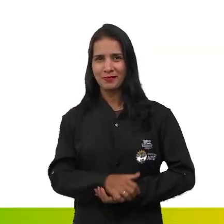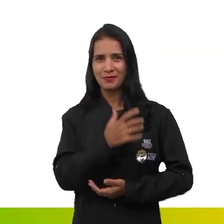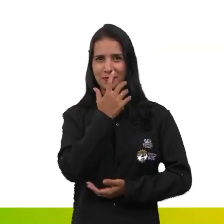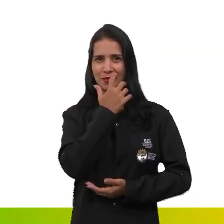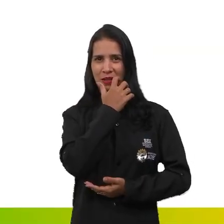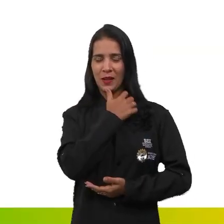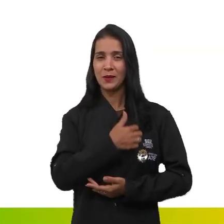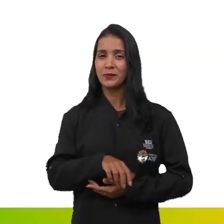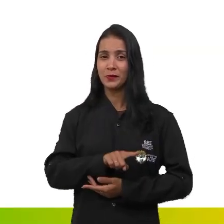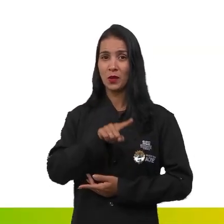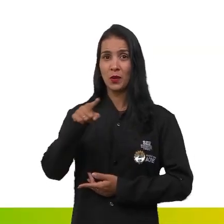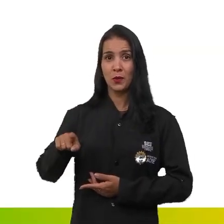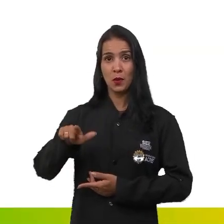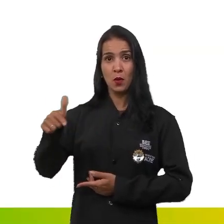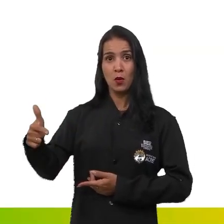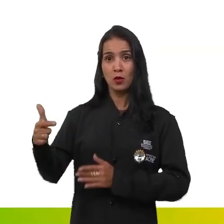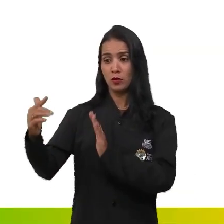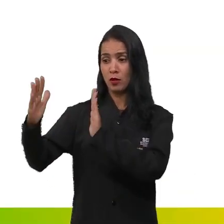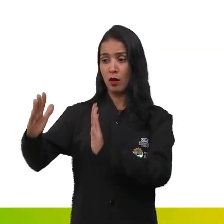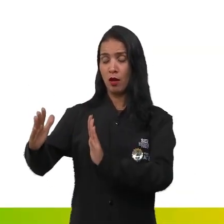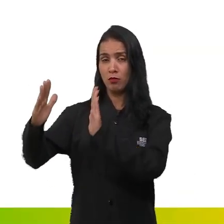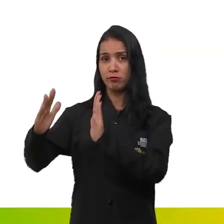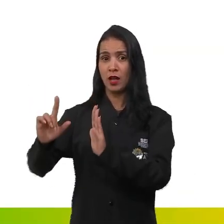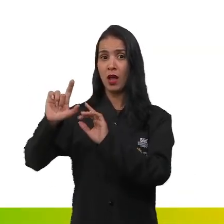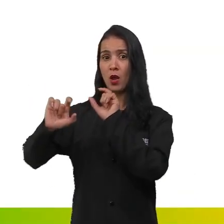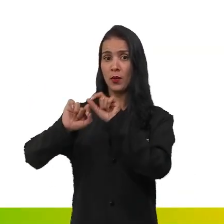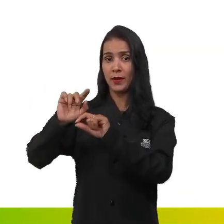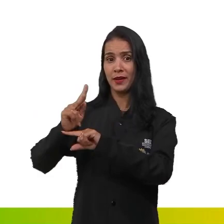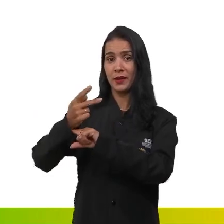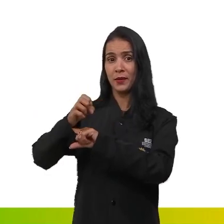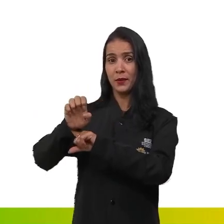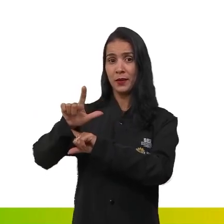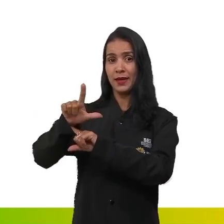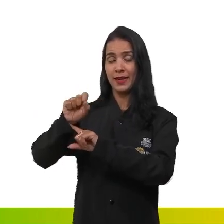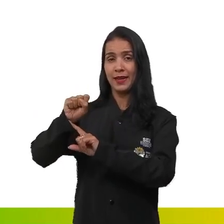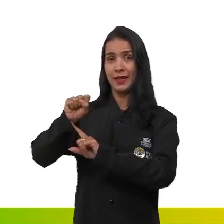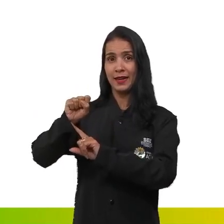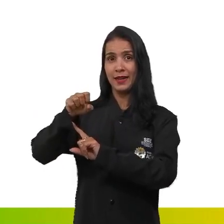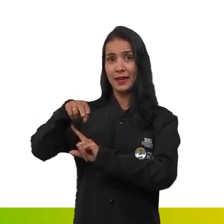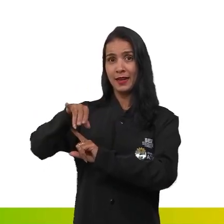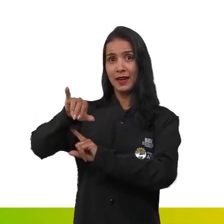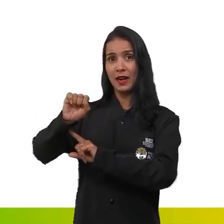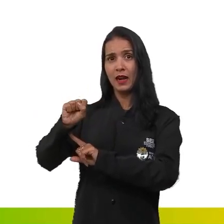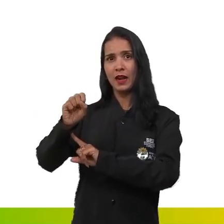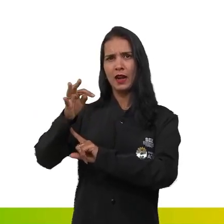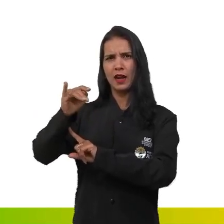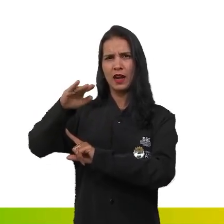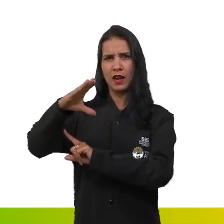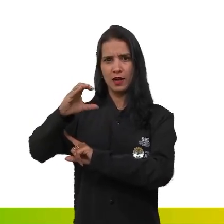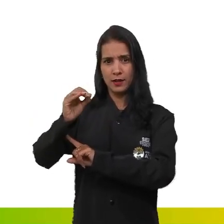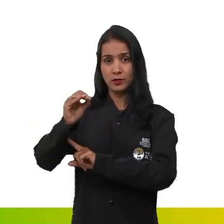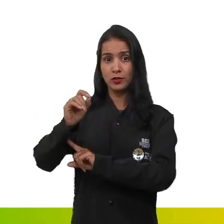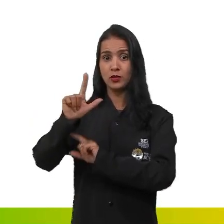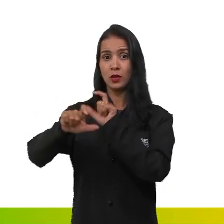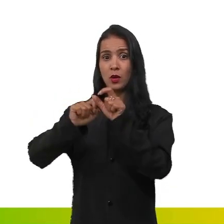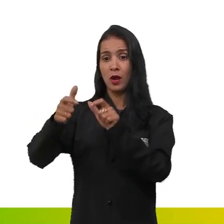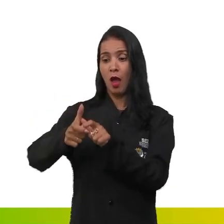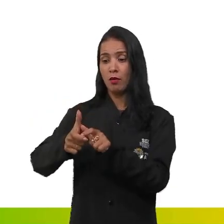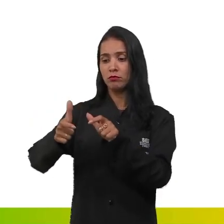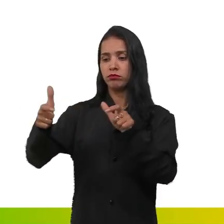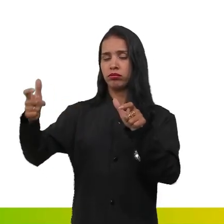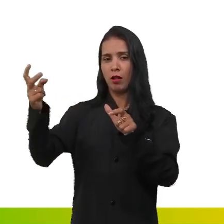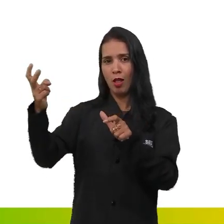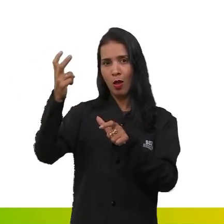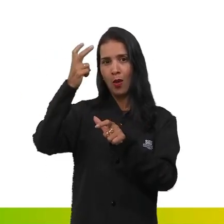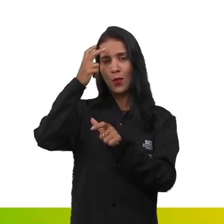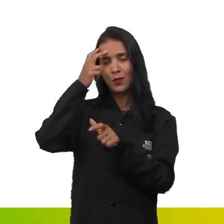último período é o período helenístico. É o período aí da expansão cultural da Grécia